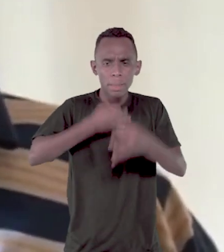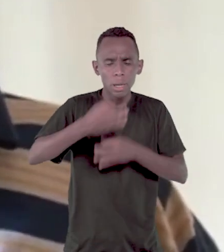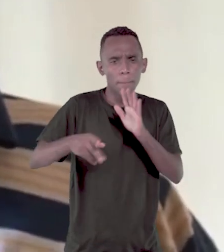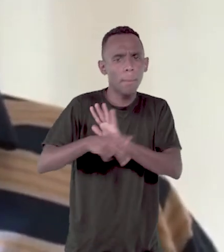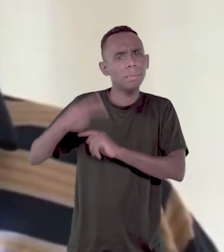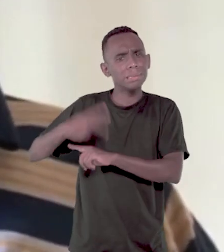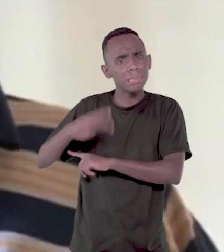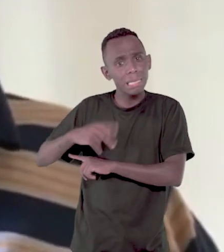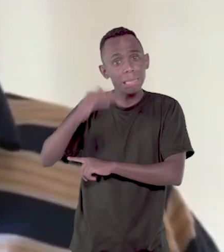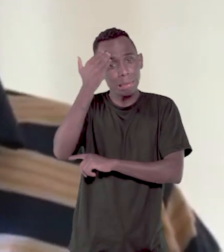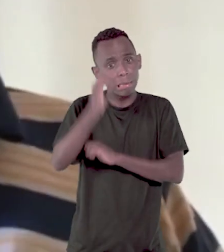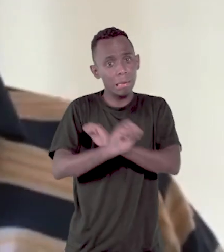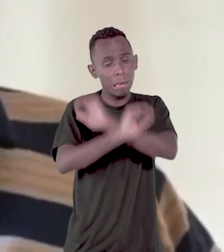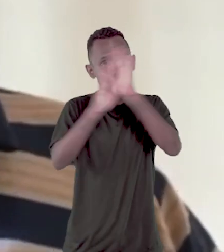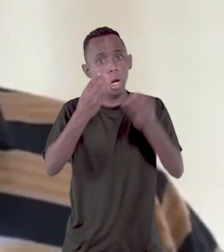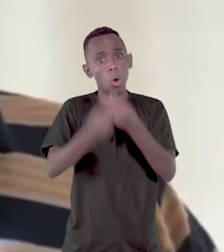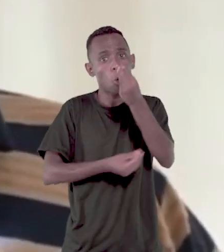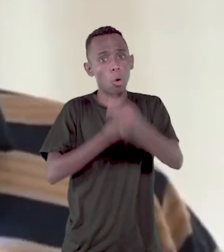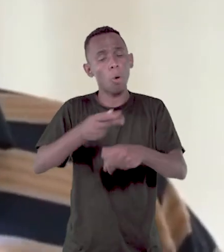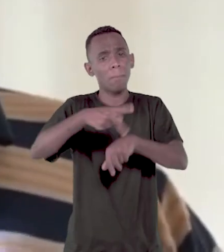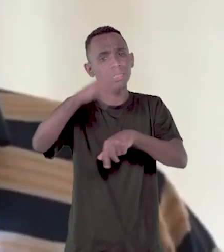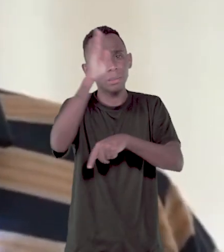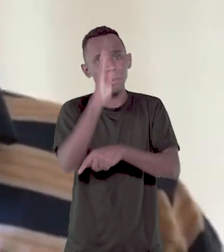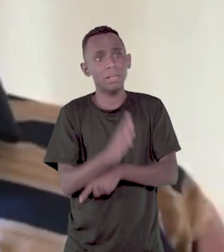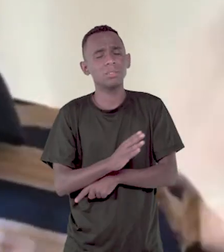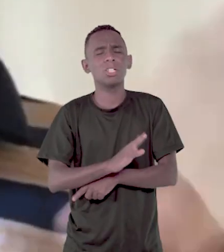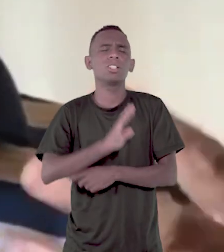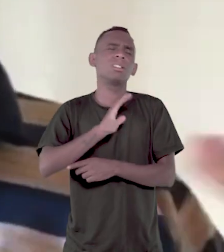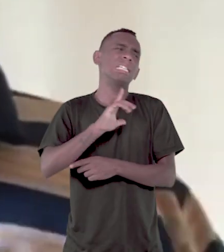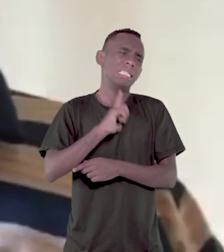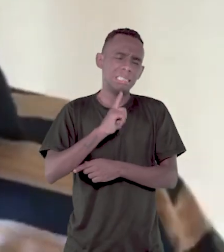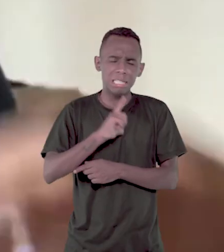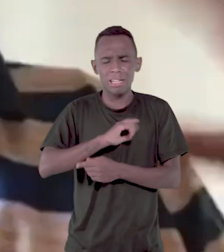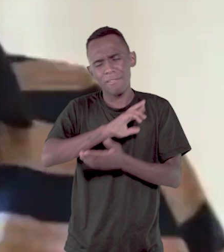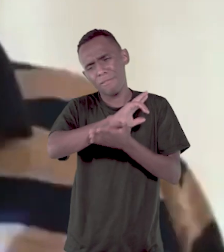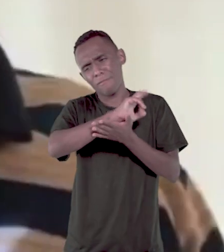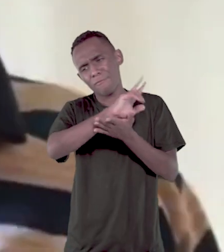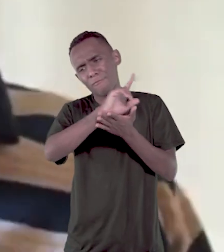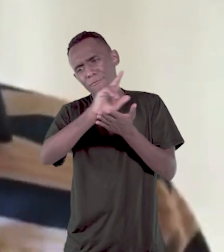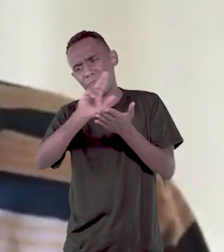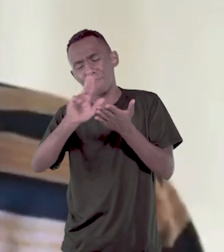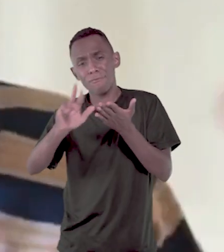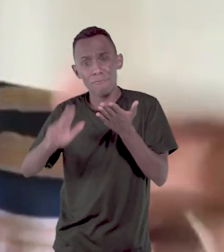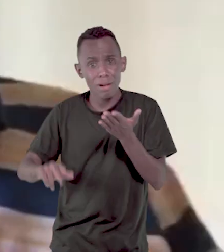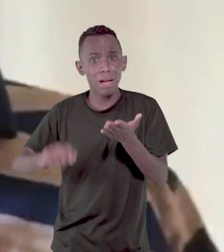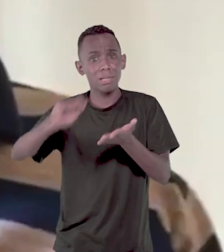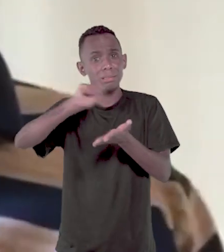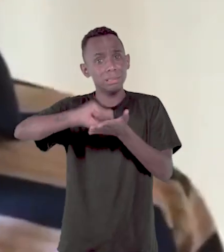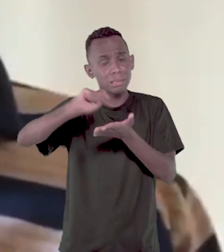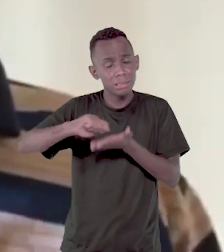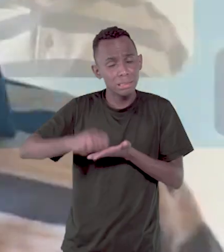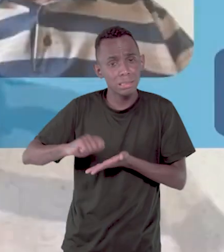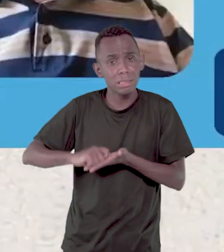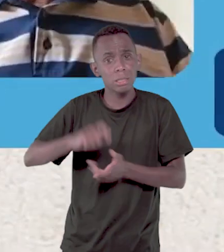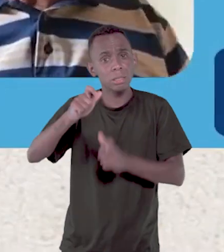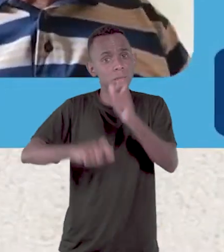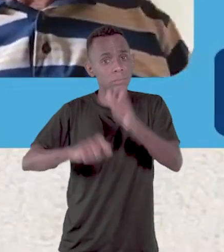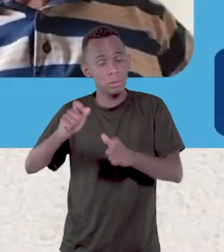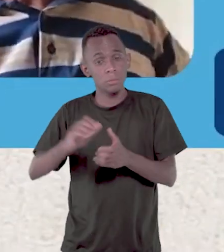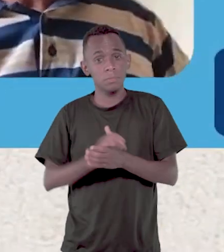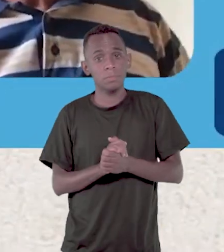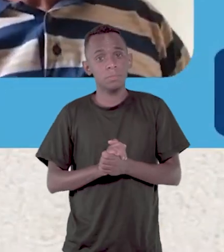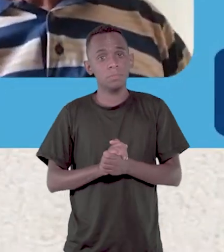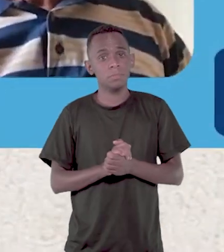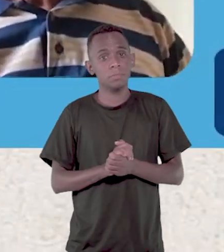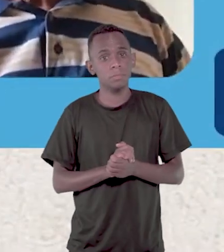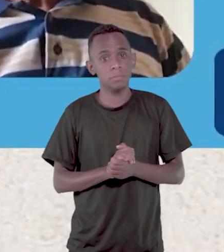olhar realmente de tentar compreender o Brasil. Então, na verdade, você tem vários aspectos, vários autores que já anteciparam.